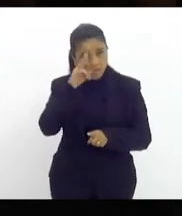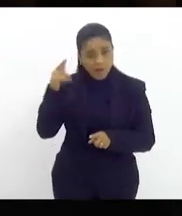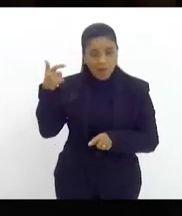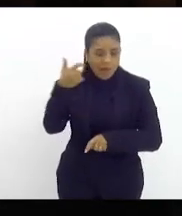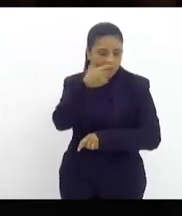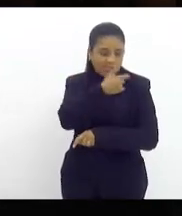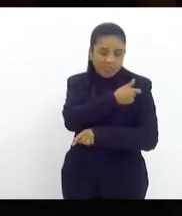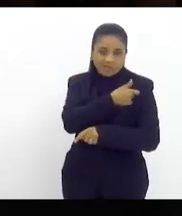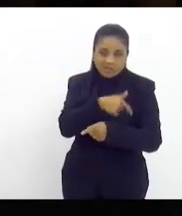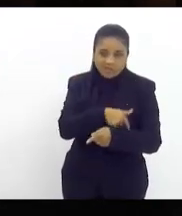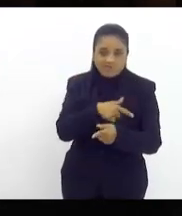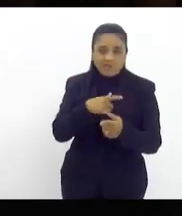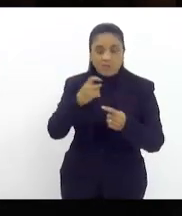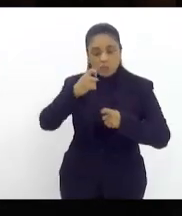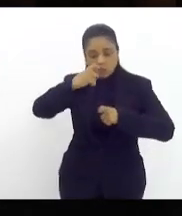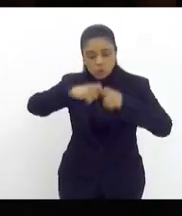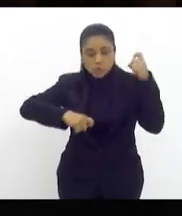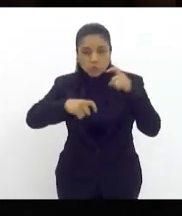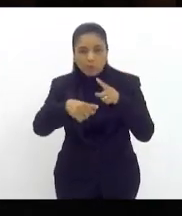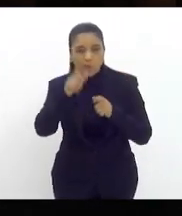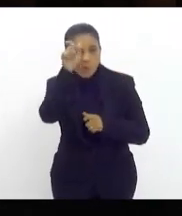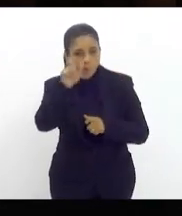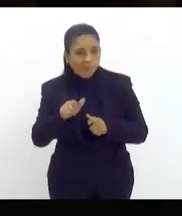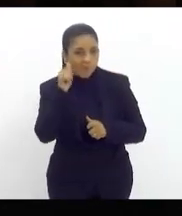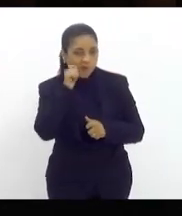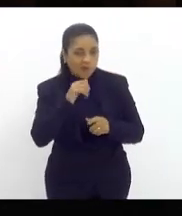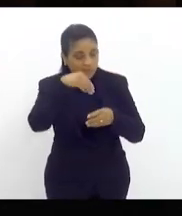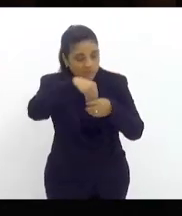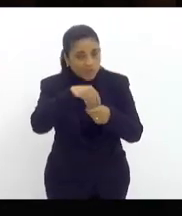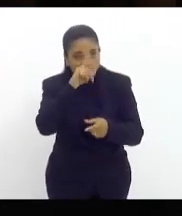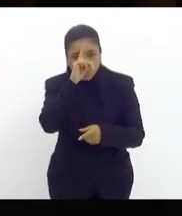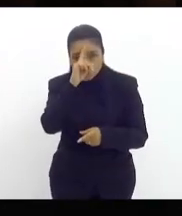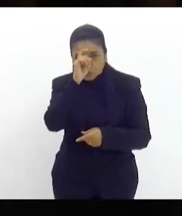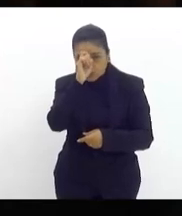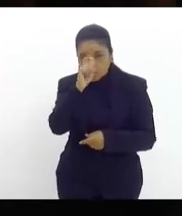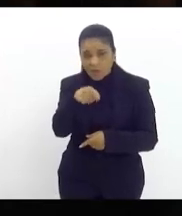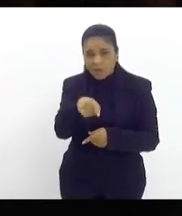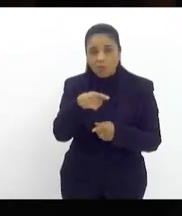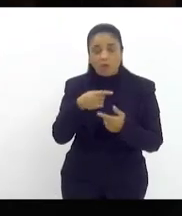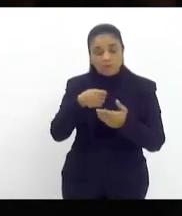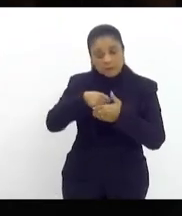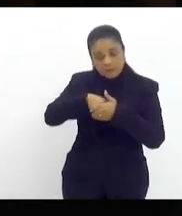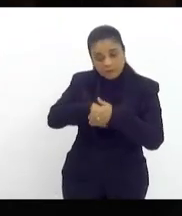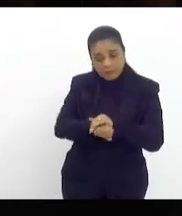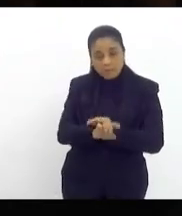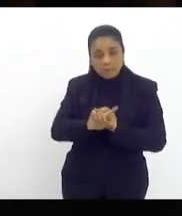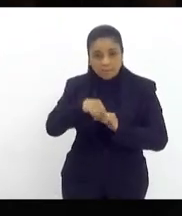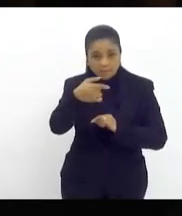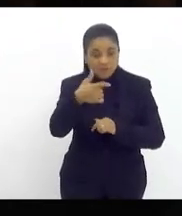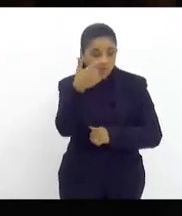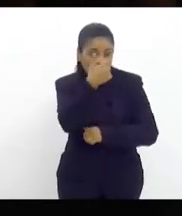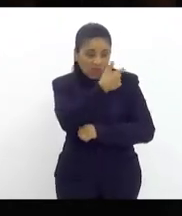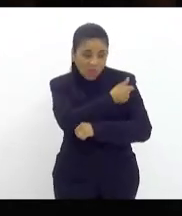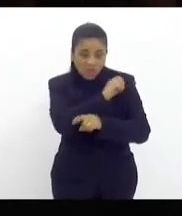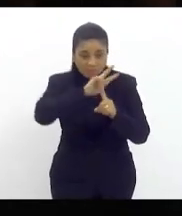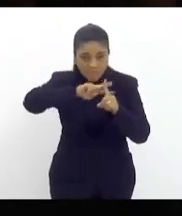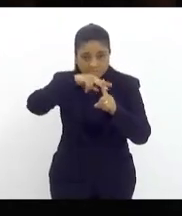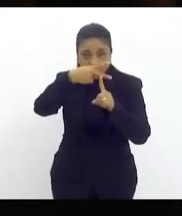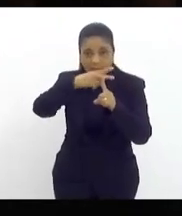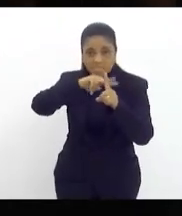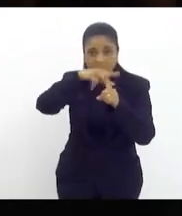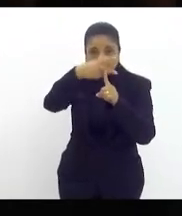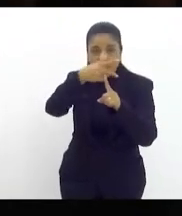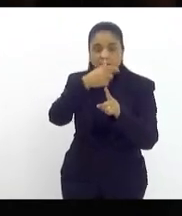estuprou uma mulher dentro desse hospital após o parto e, inclusive, deu doses cavalares de